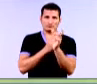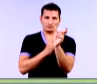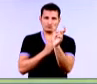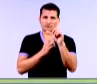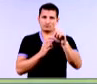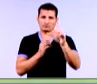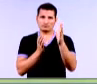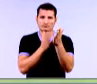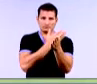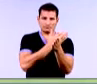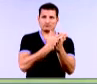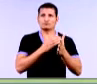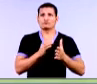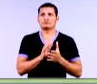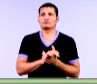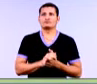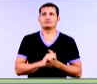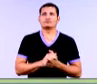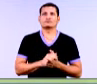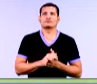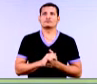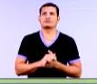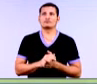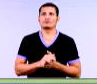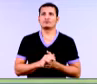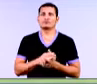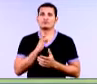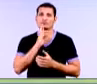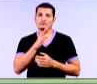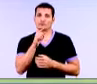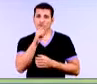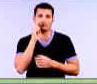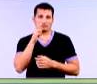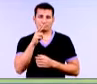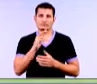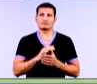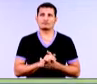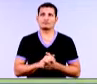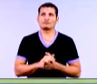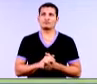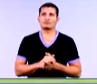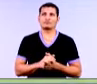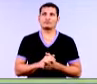escreva e escreva novamente. Olha o resultado.